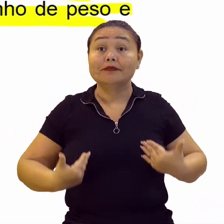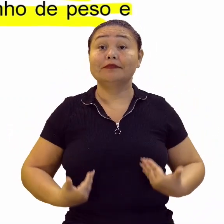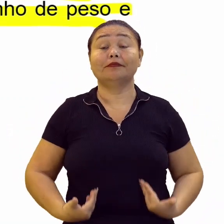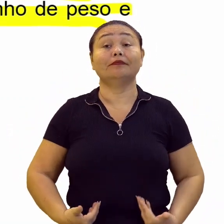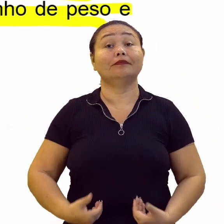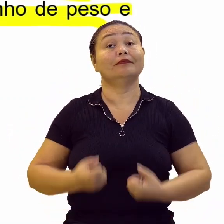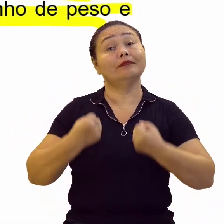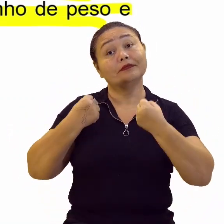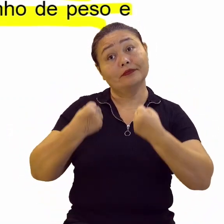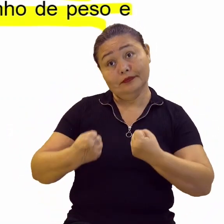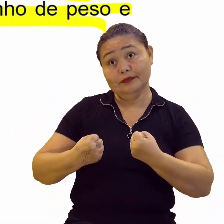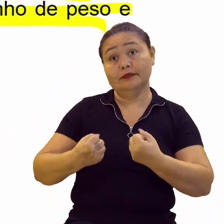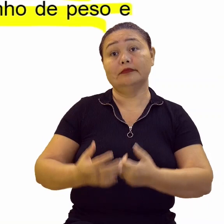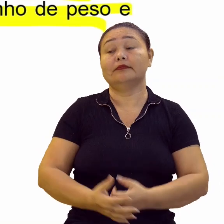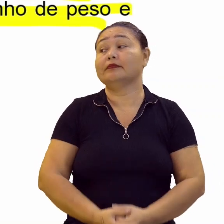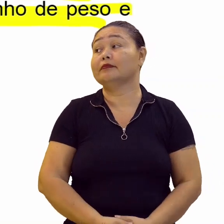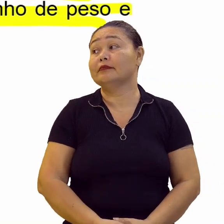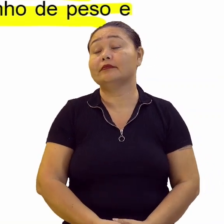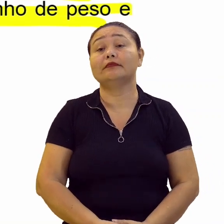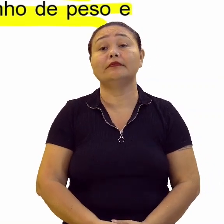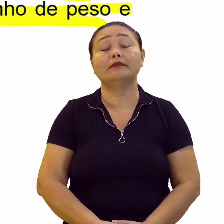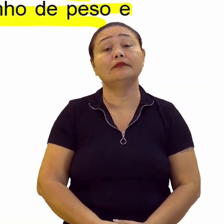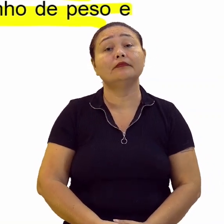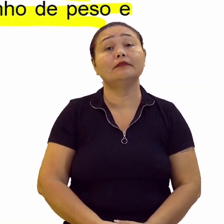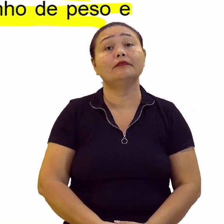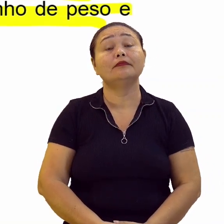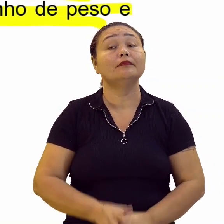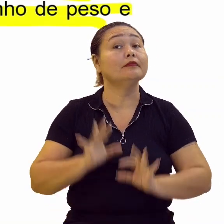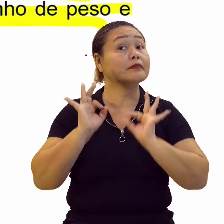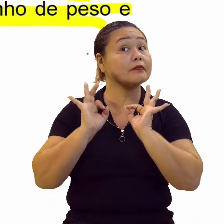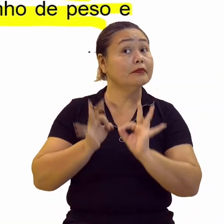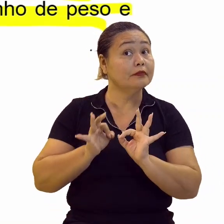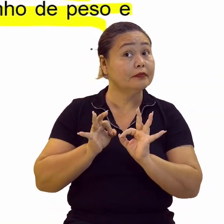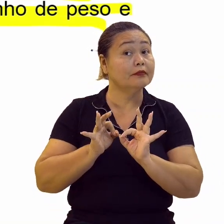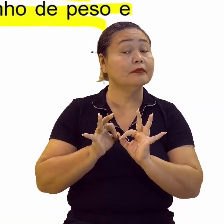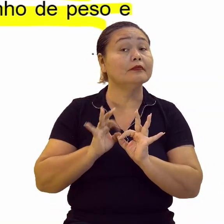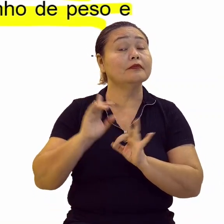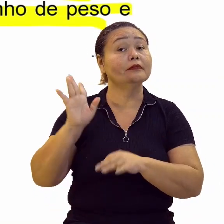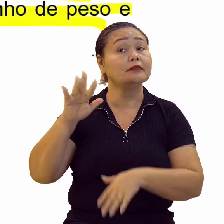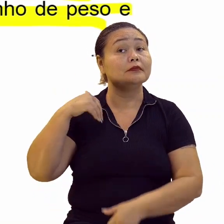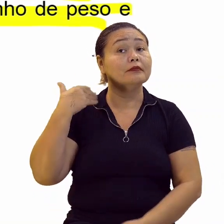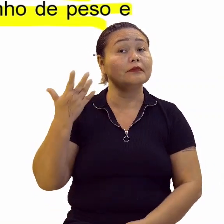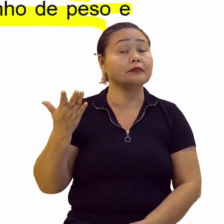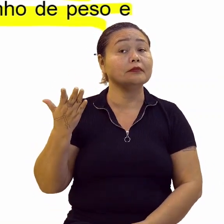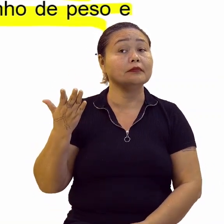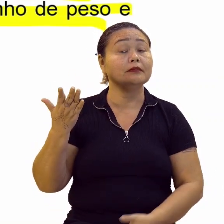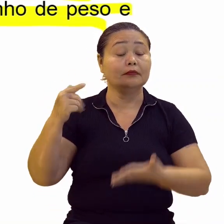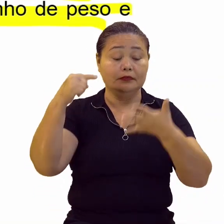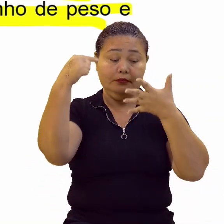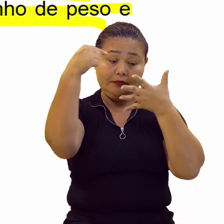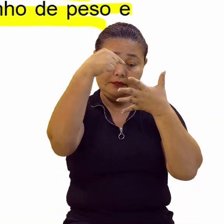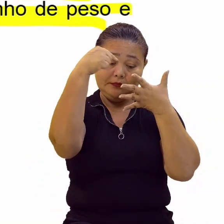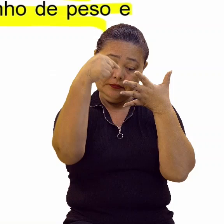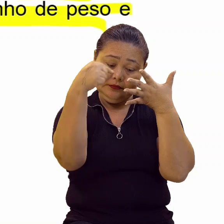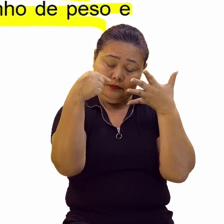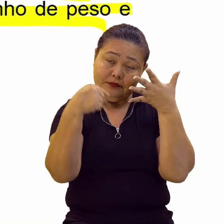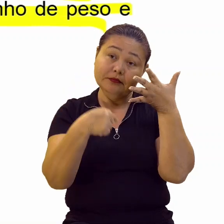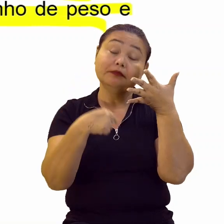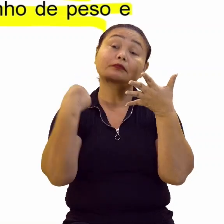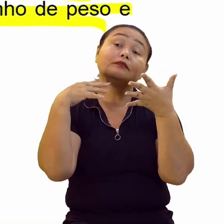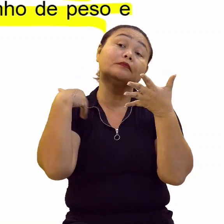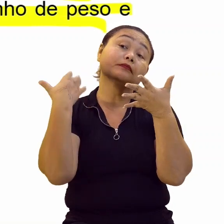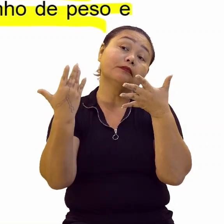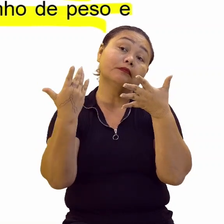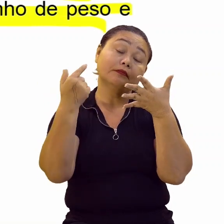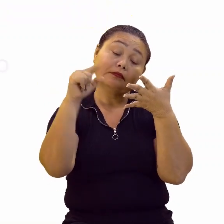desse peso, correto? Então bora ver lá quais são as